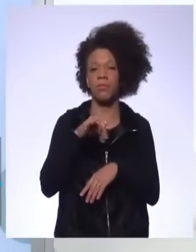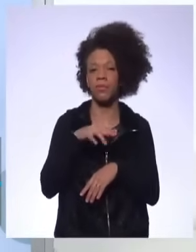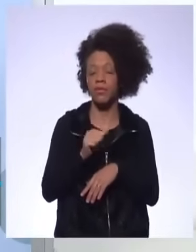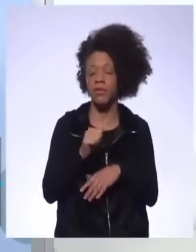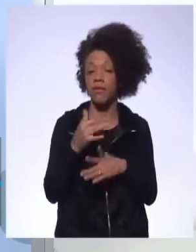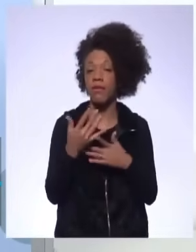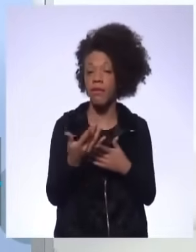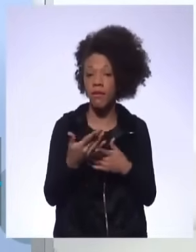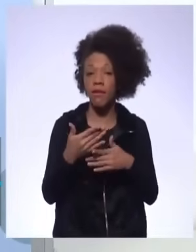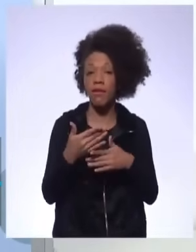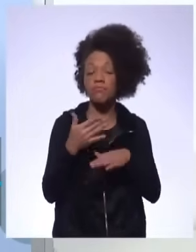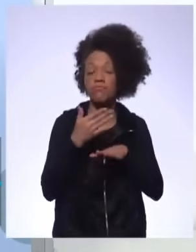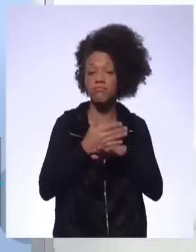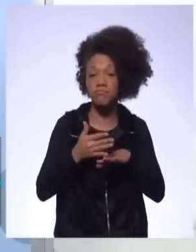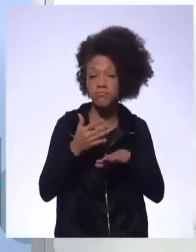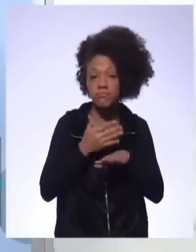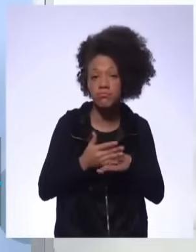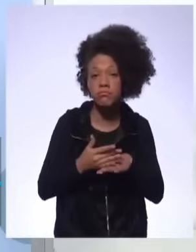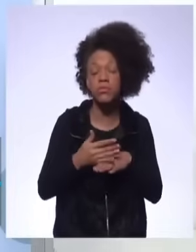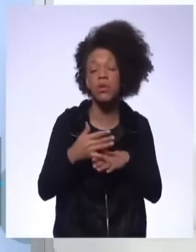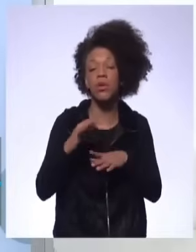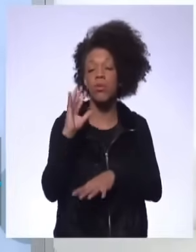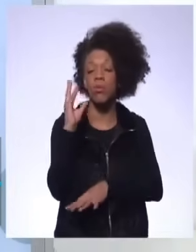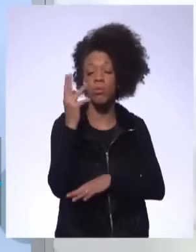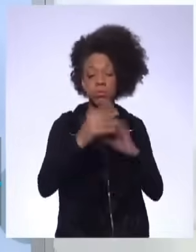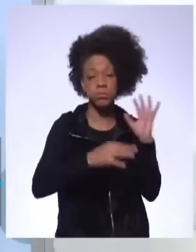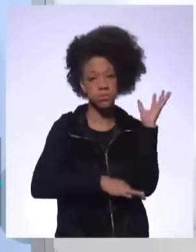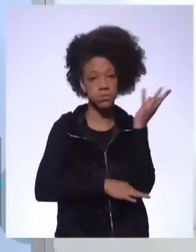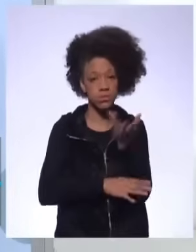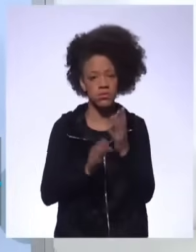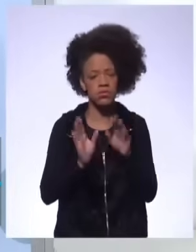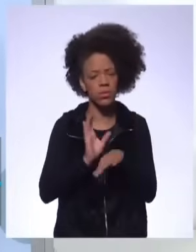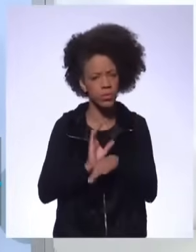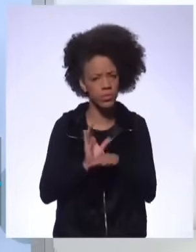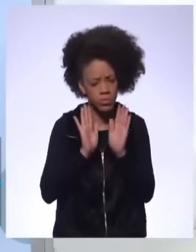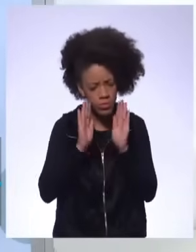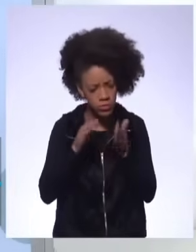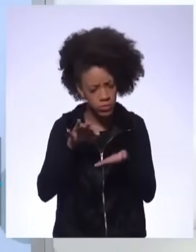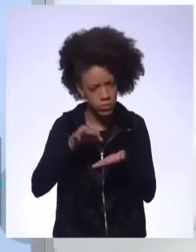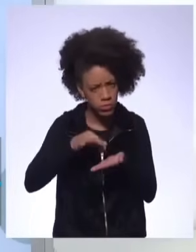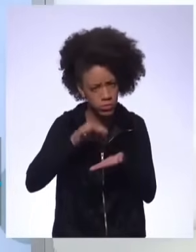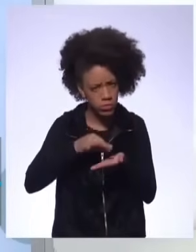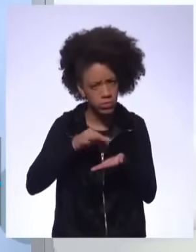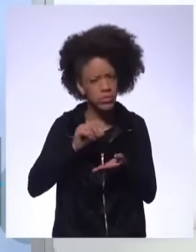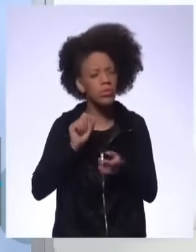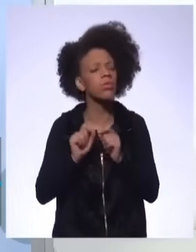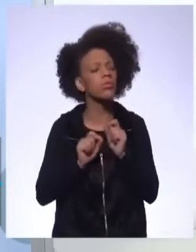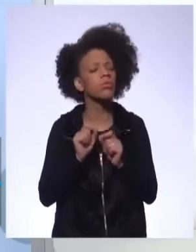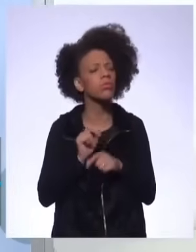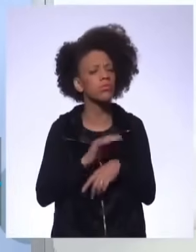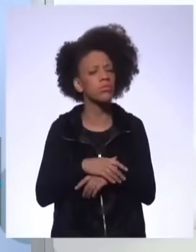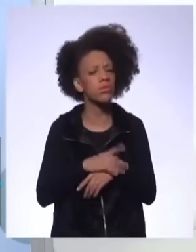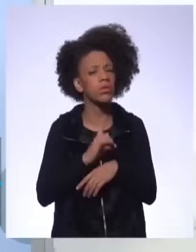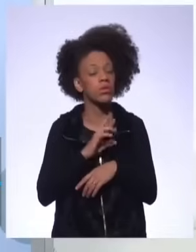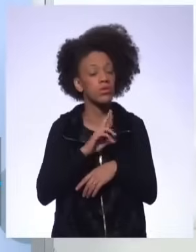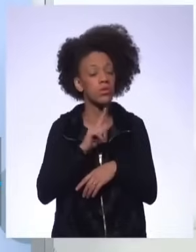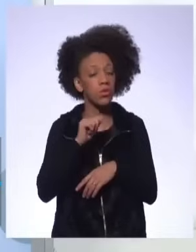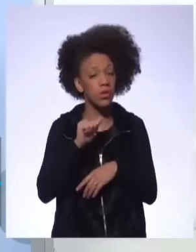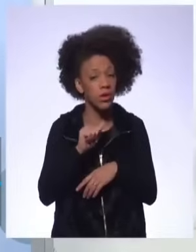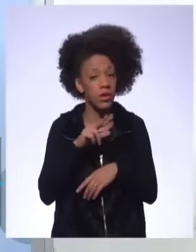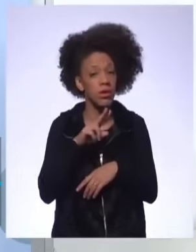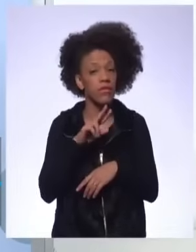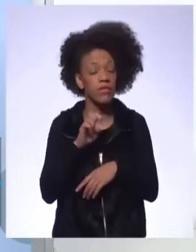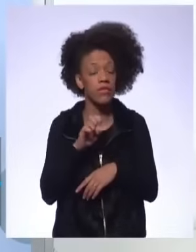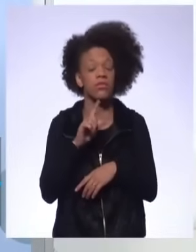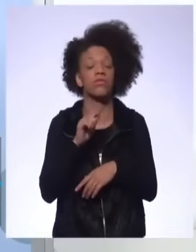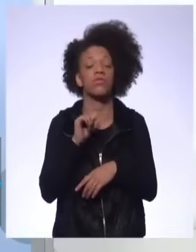plantas, tá bom? E aí tem esses cursos voltados para chá, não sei o que lá. Sabe como é que é chamado isso? Droga vegetal. Lá na